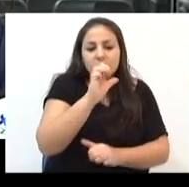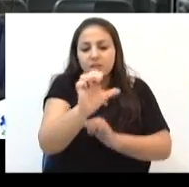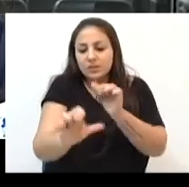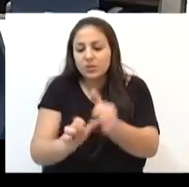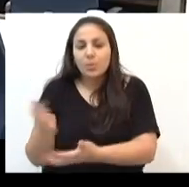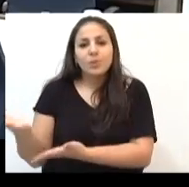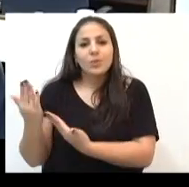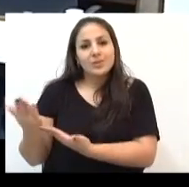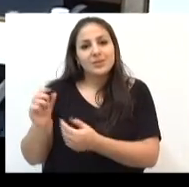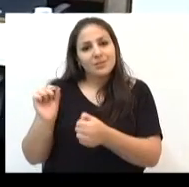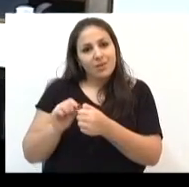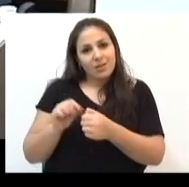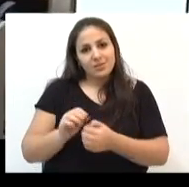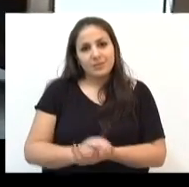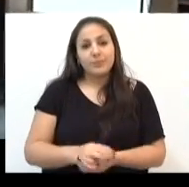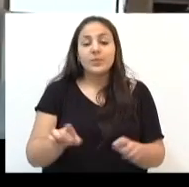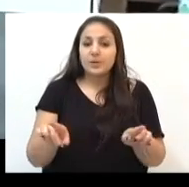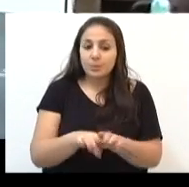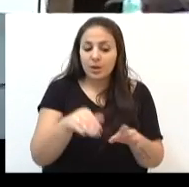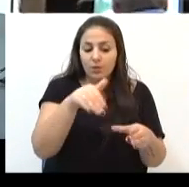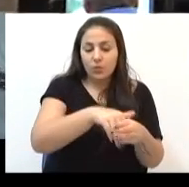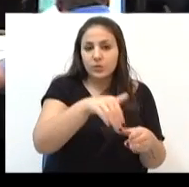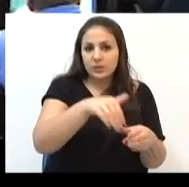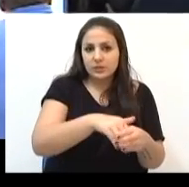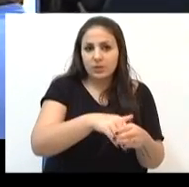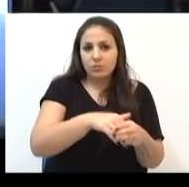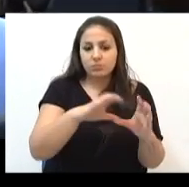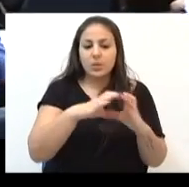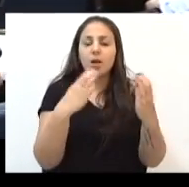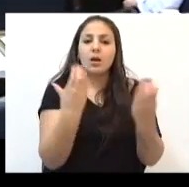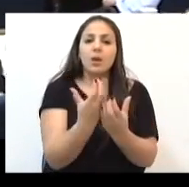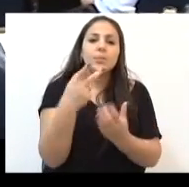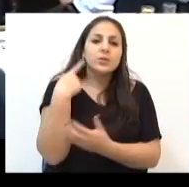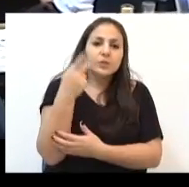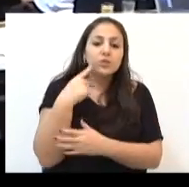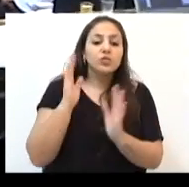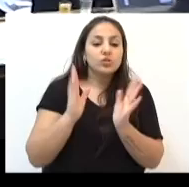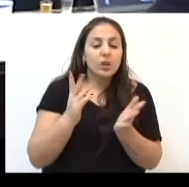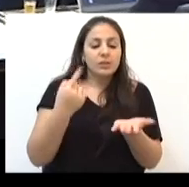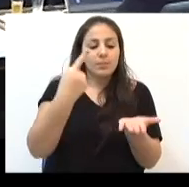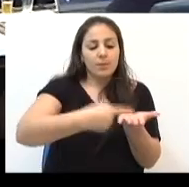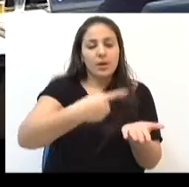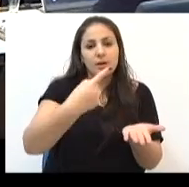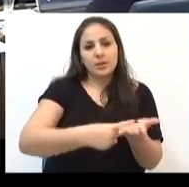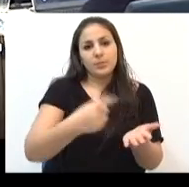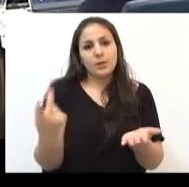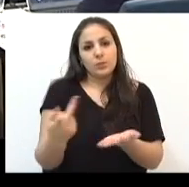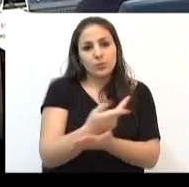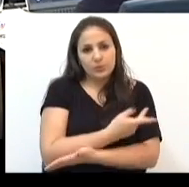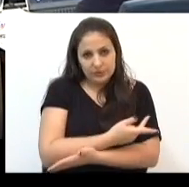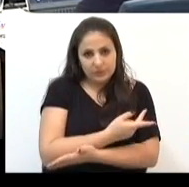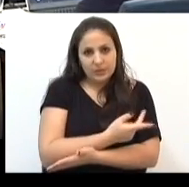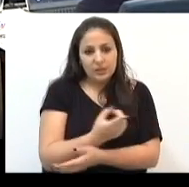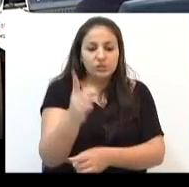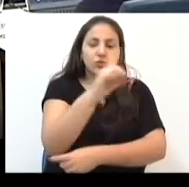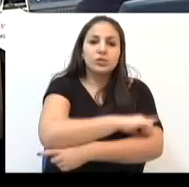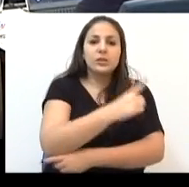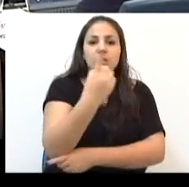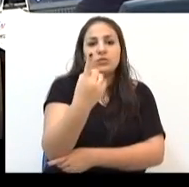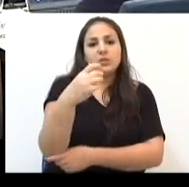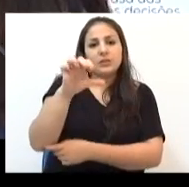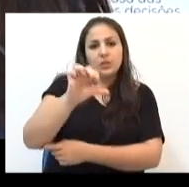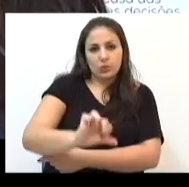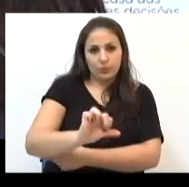tem. Vale salientar que a votação na Câmara de Vereadores está prevista para acontecer no próximo dia